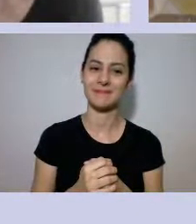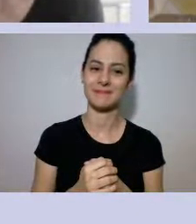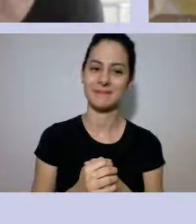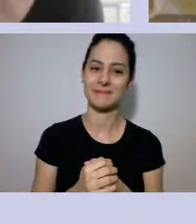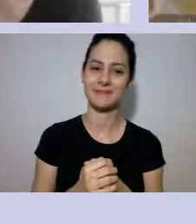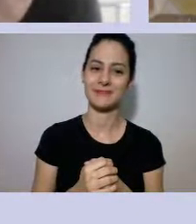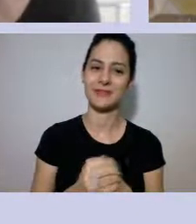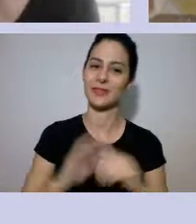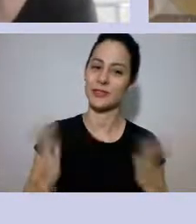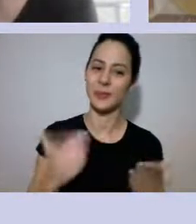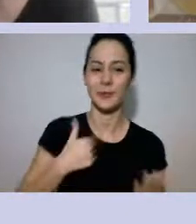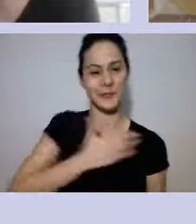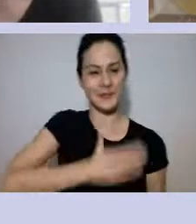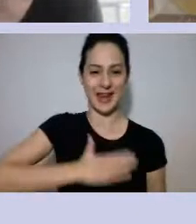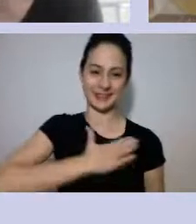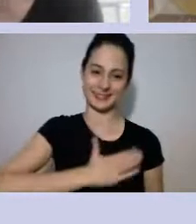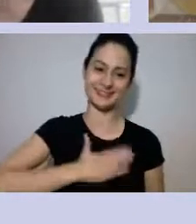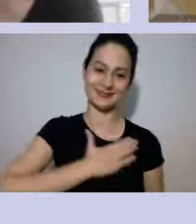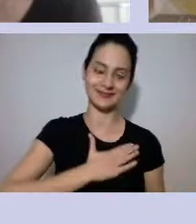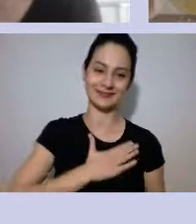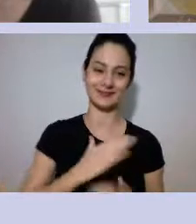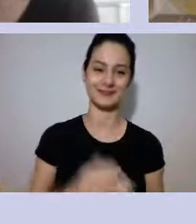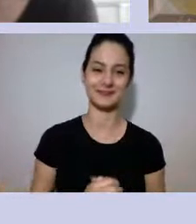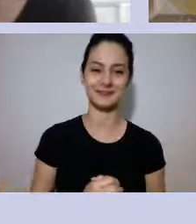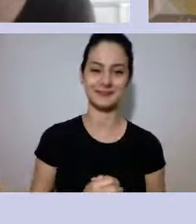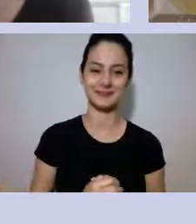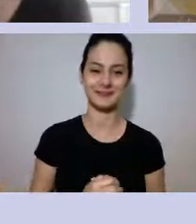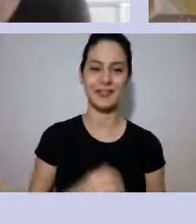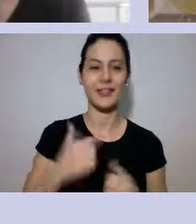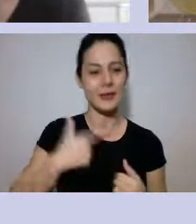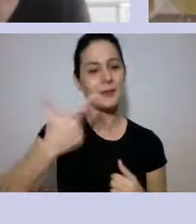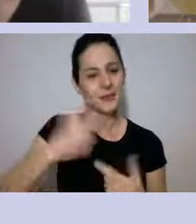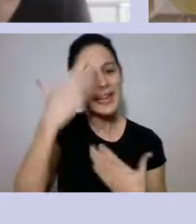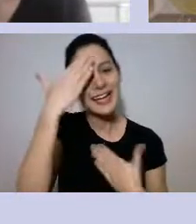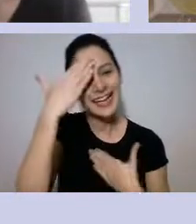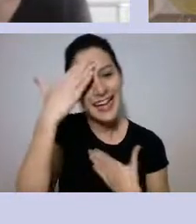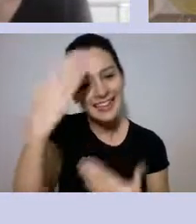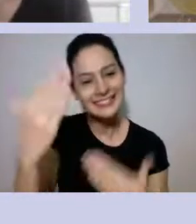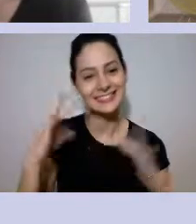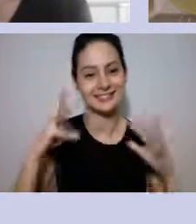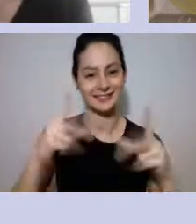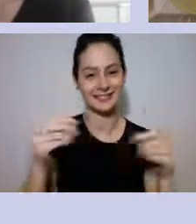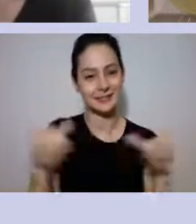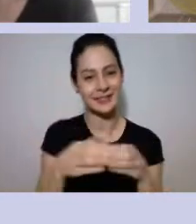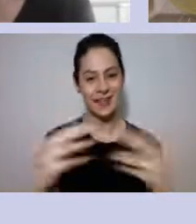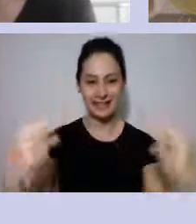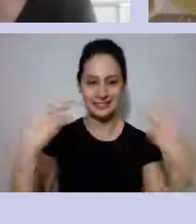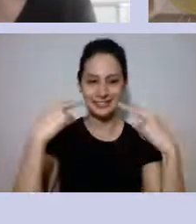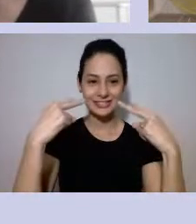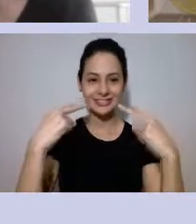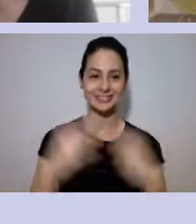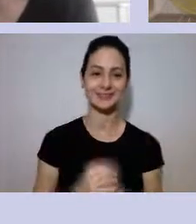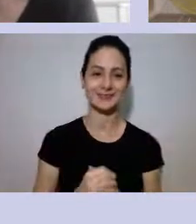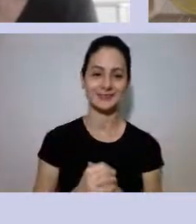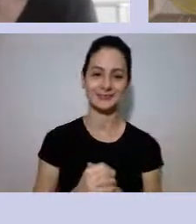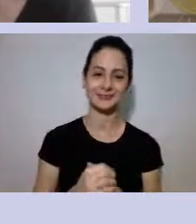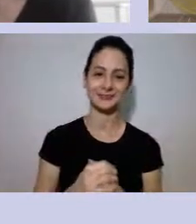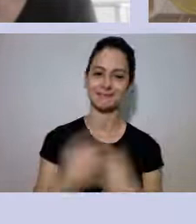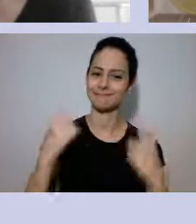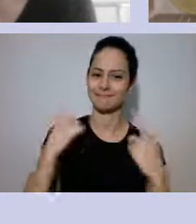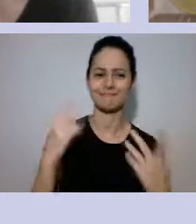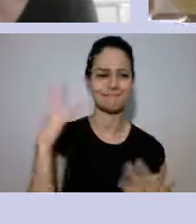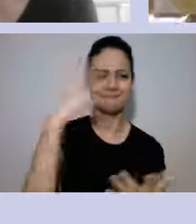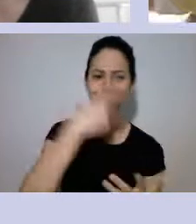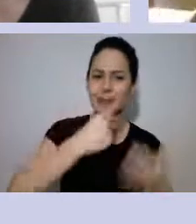fue un placer enorme. Y muchísimas gracias también a todas las personas asistentes. Es bien lindo ver